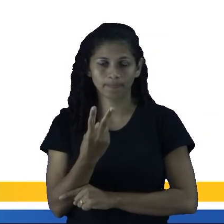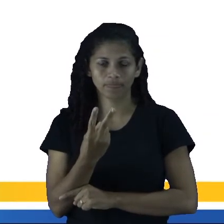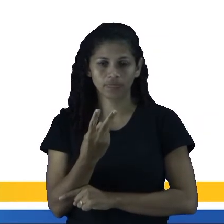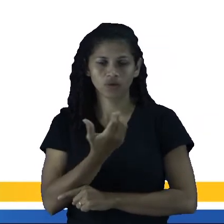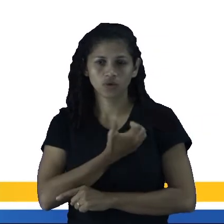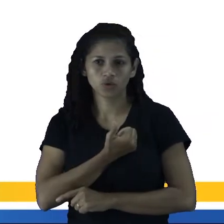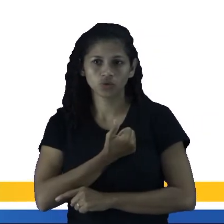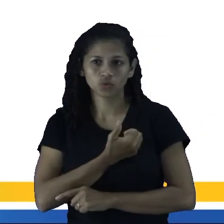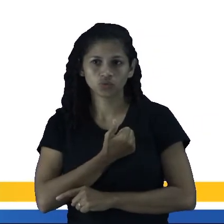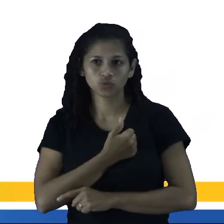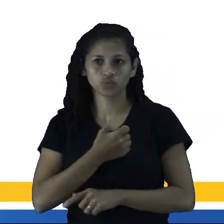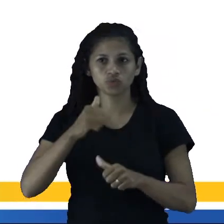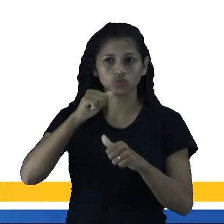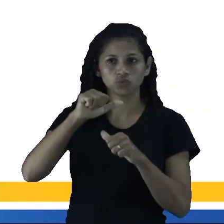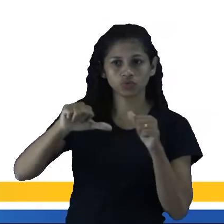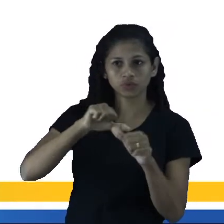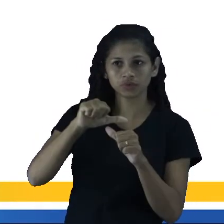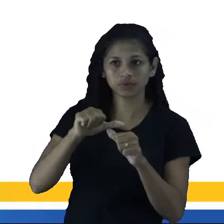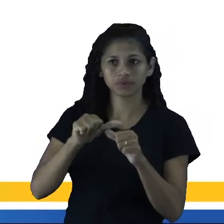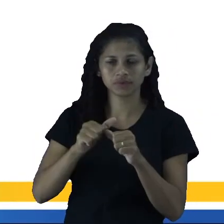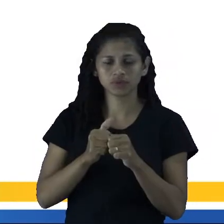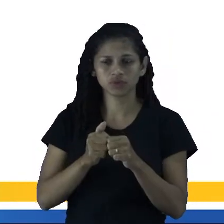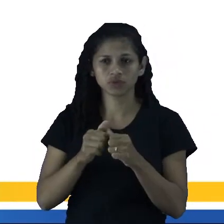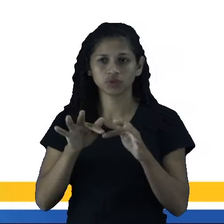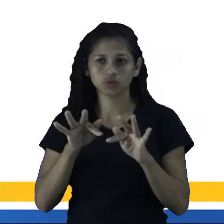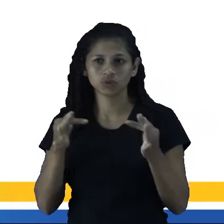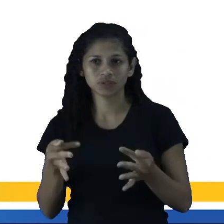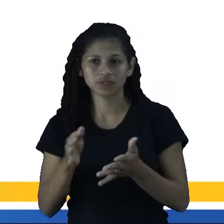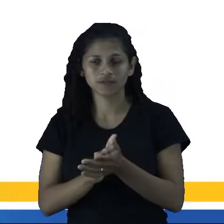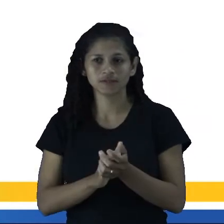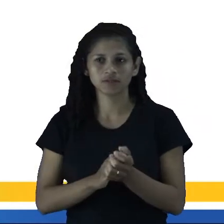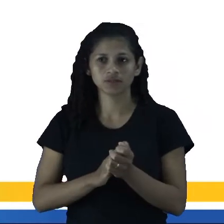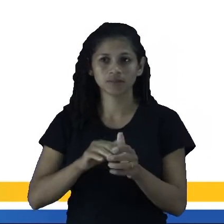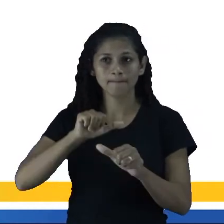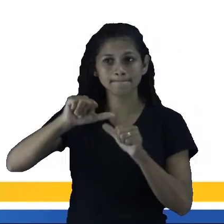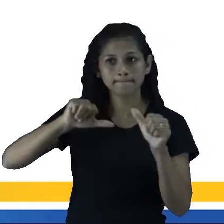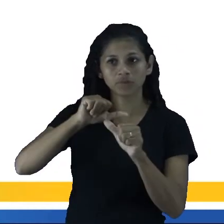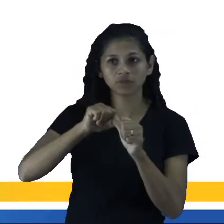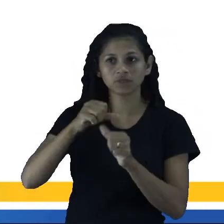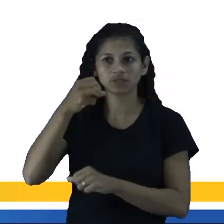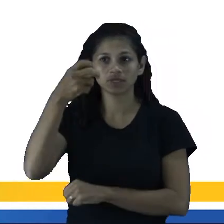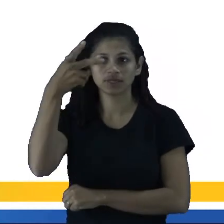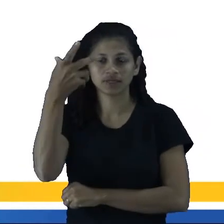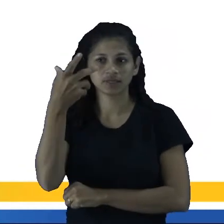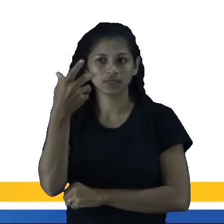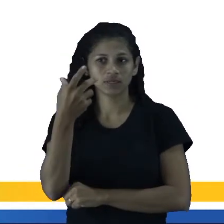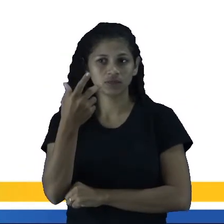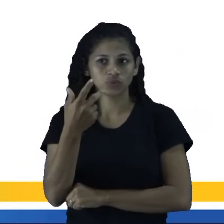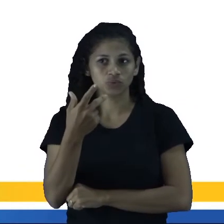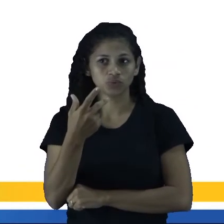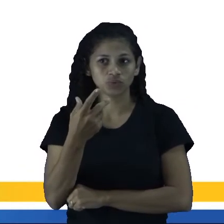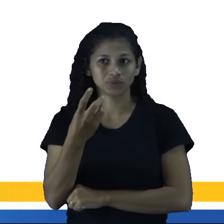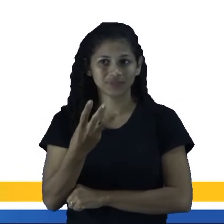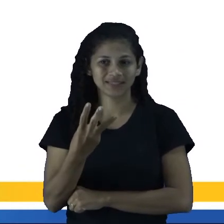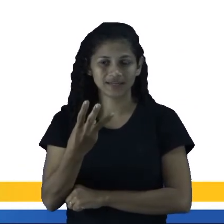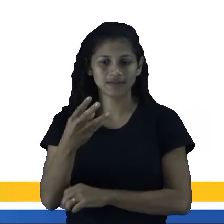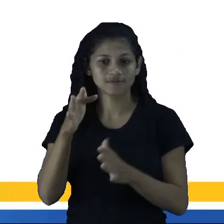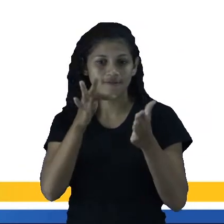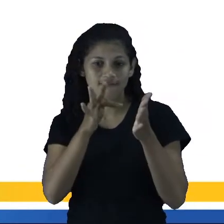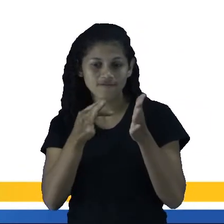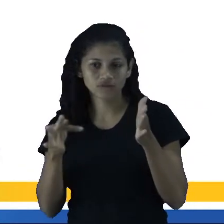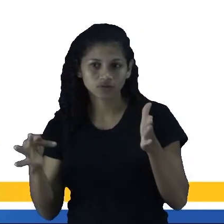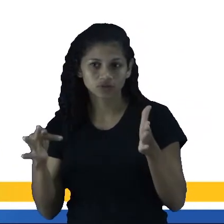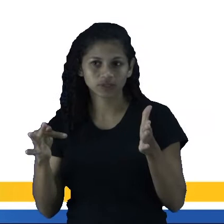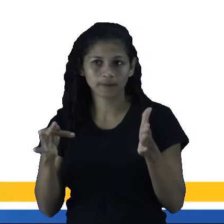O número de permutações simples de 3 elementos é dado por 3 fatorial. E 3 fatorial dá 6. Espera aí. Se